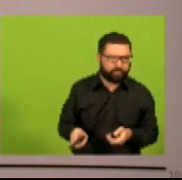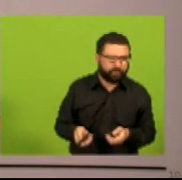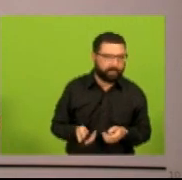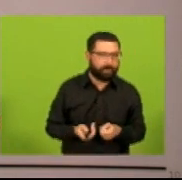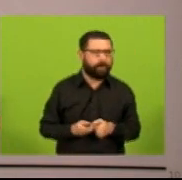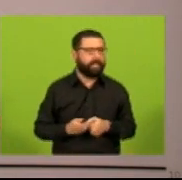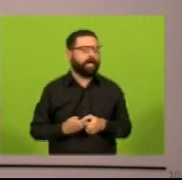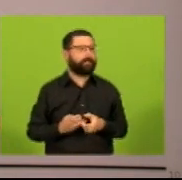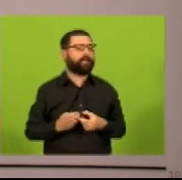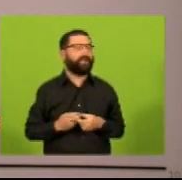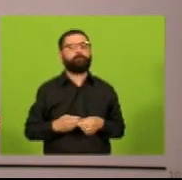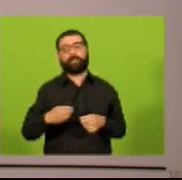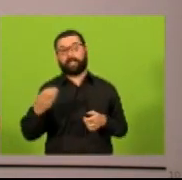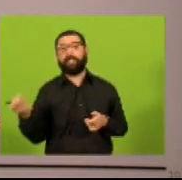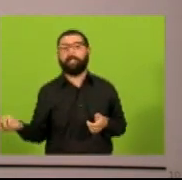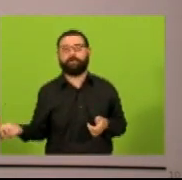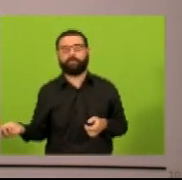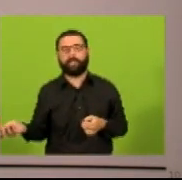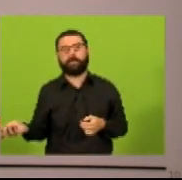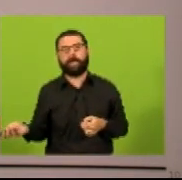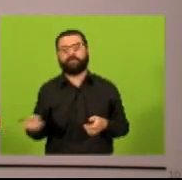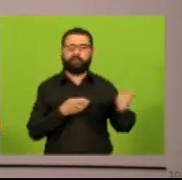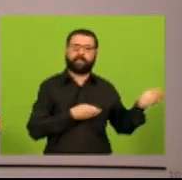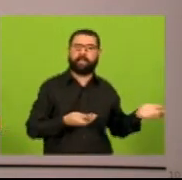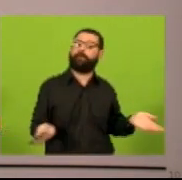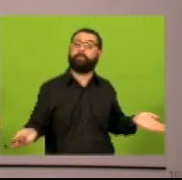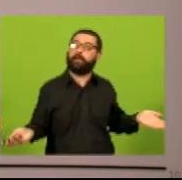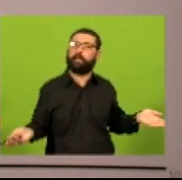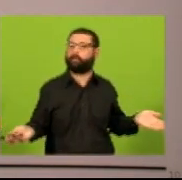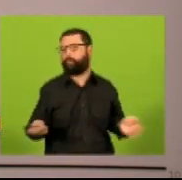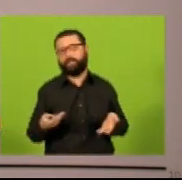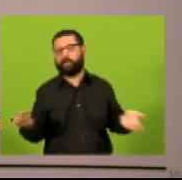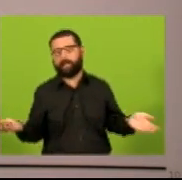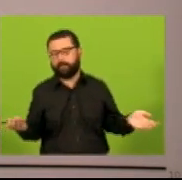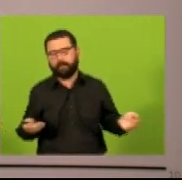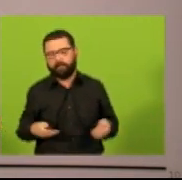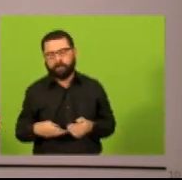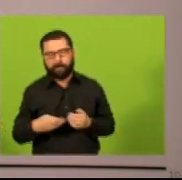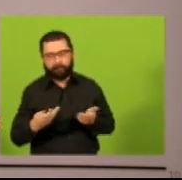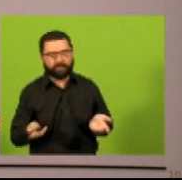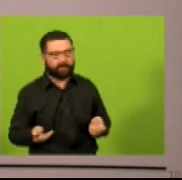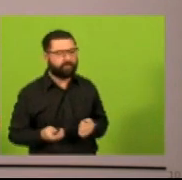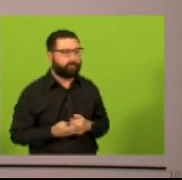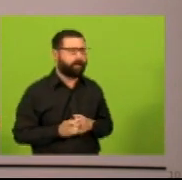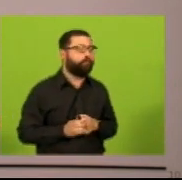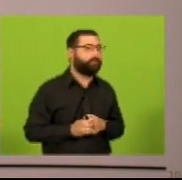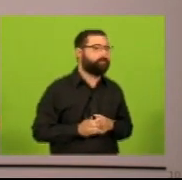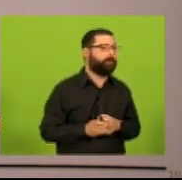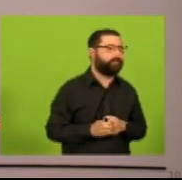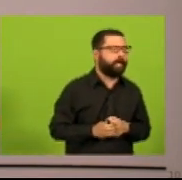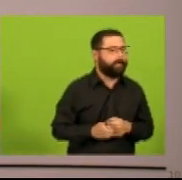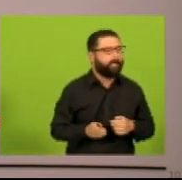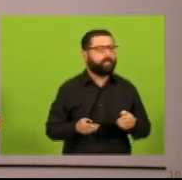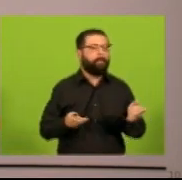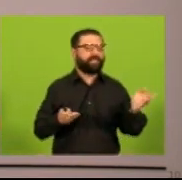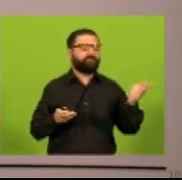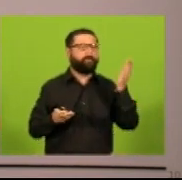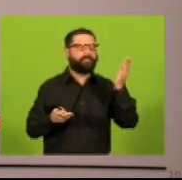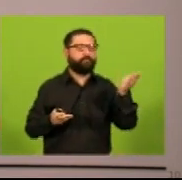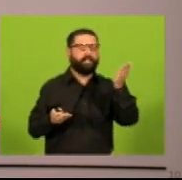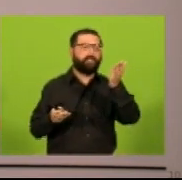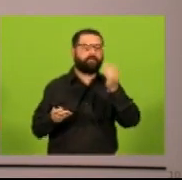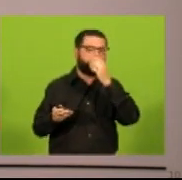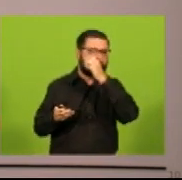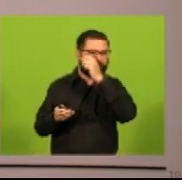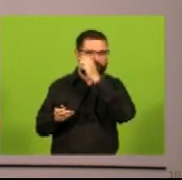ficar mais fácil de você trabalhar, tá? E para sair em litros por hectare, senão ia sair em mililitros por hectare, é mais fácil de trabalhar com litros por hectare. Então, para